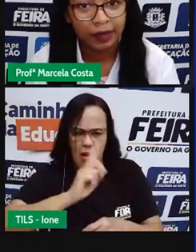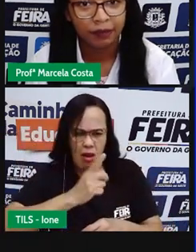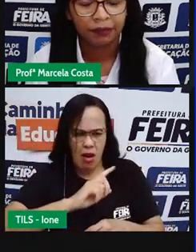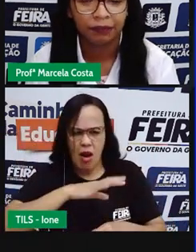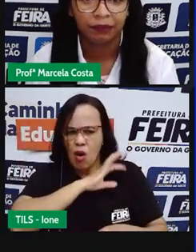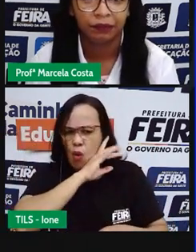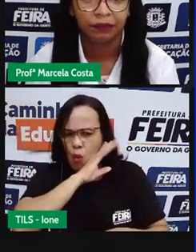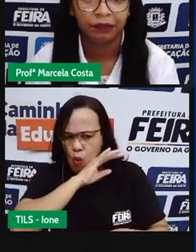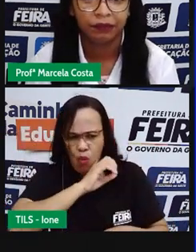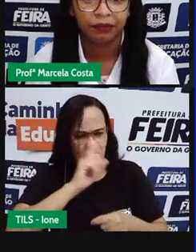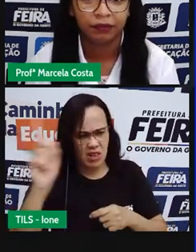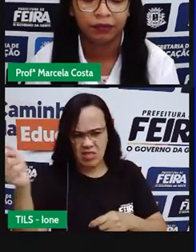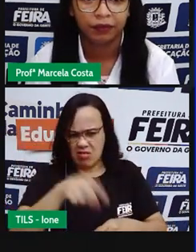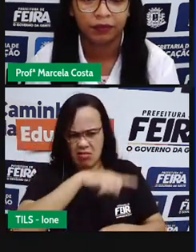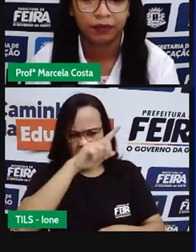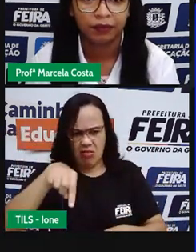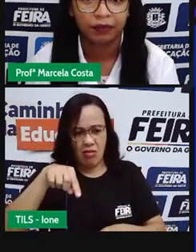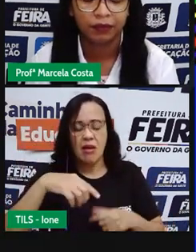Tudo bem dizer não para coisas ruins.